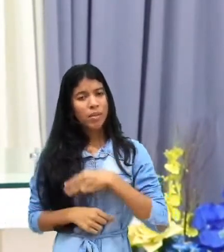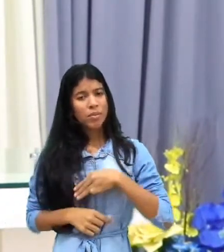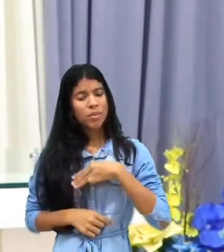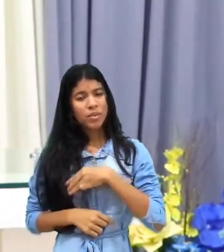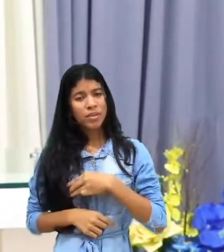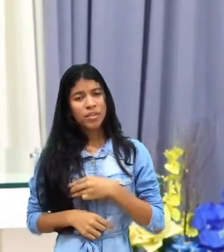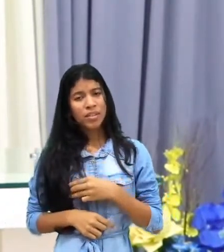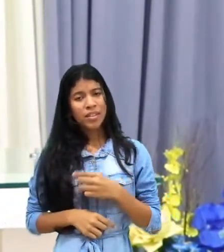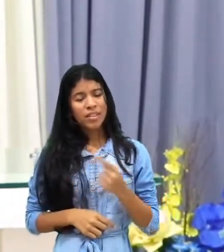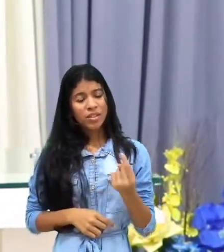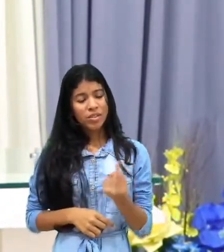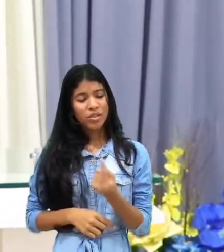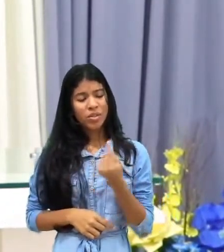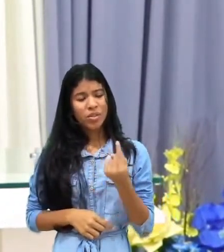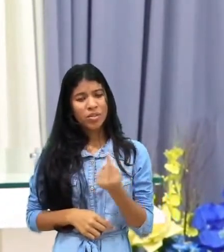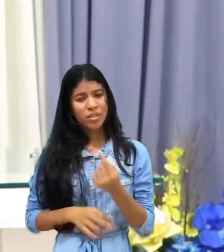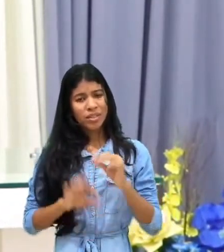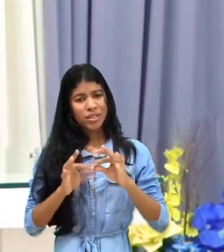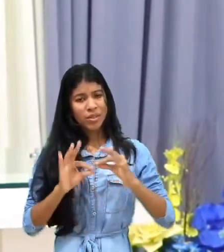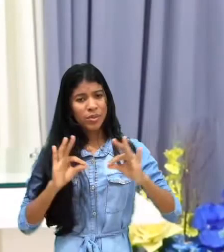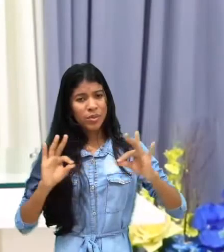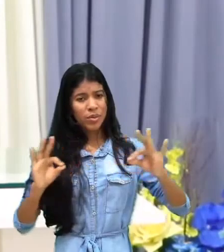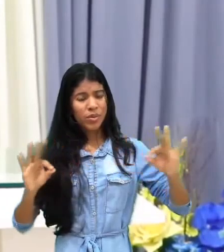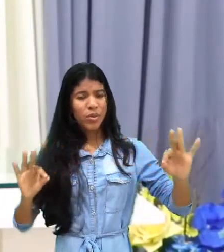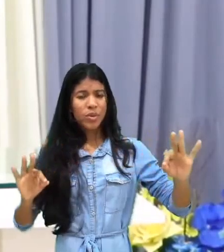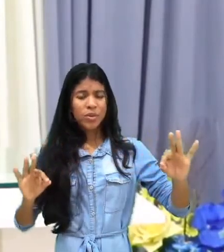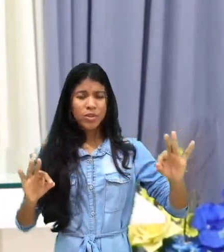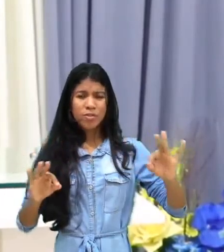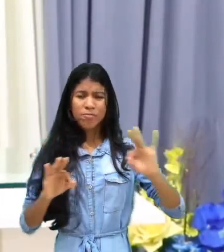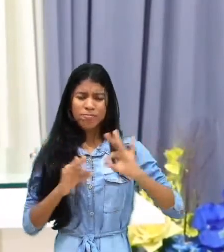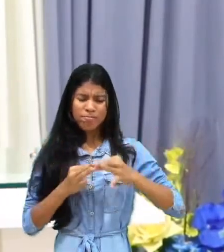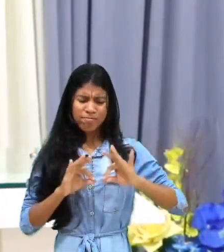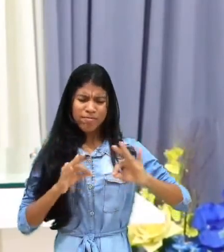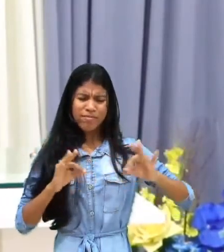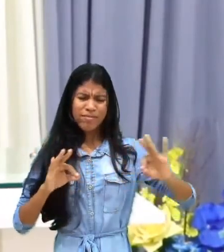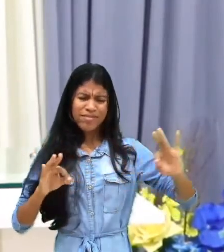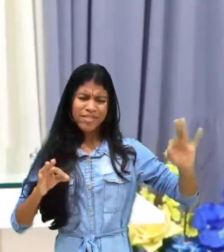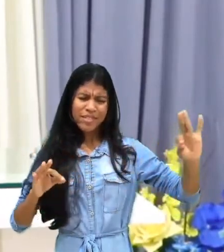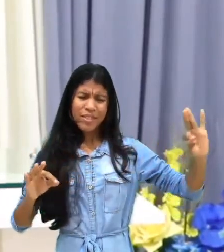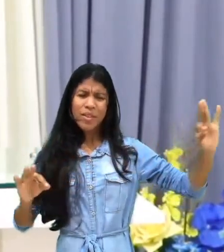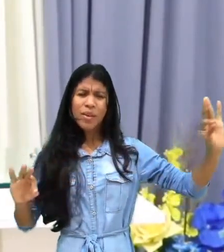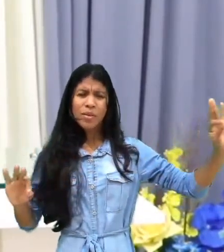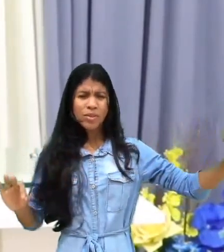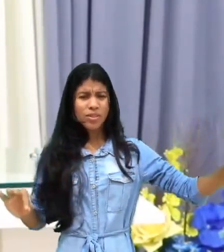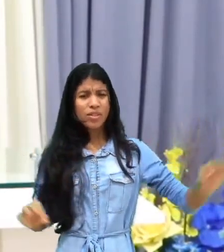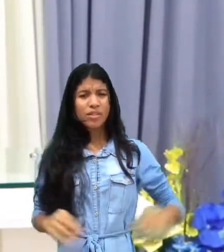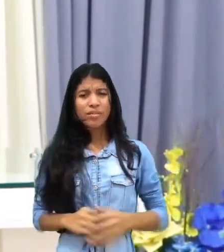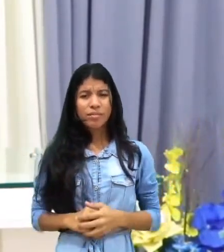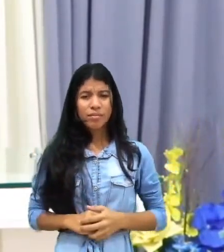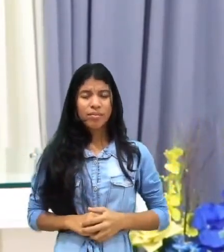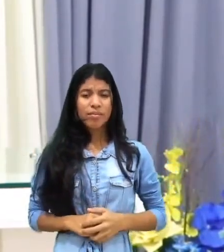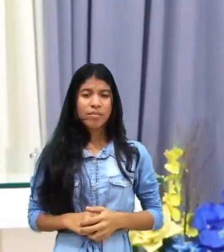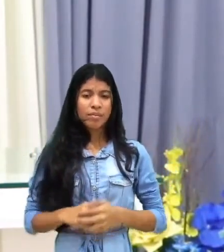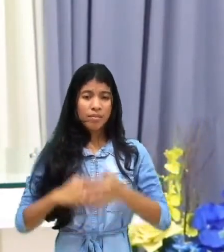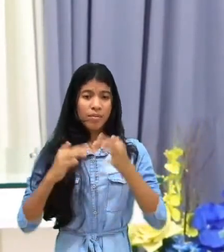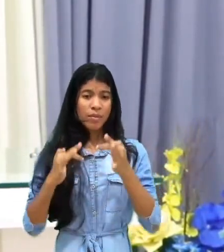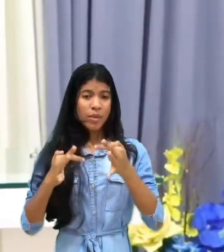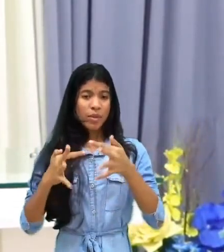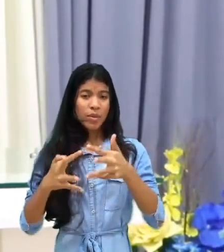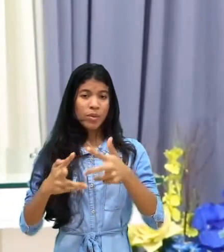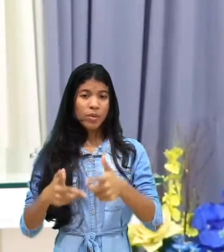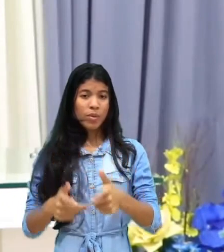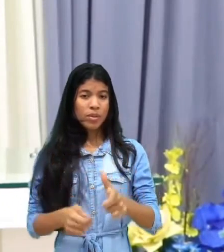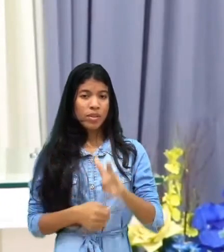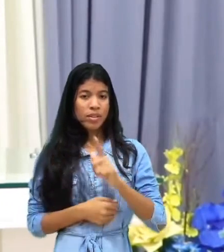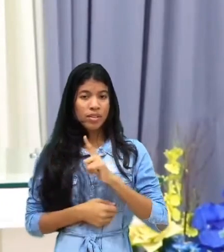sozinho, muito longe. Longe até de onde estava morando. Tudo que havia era mato